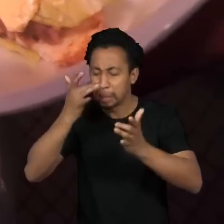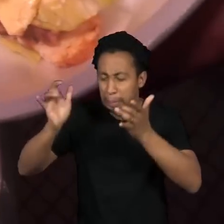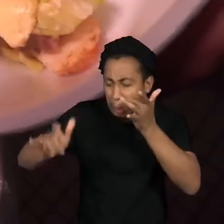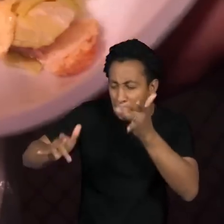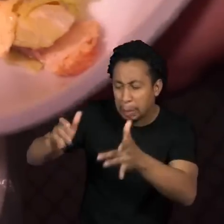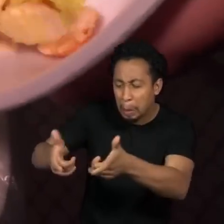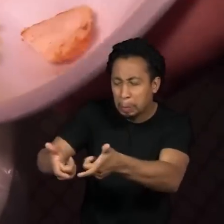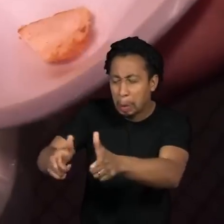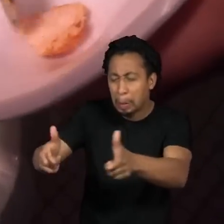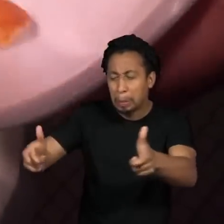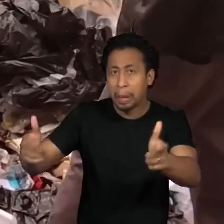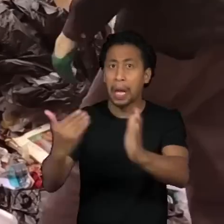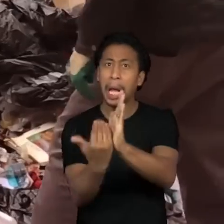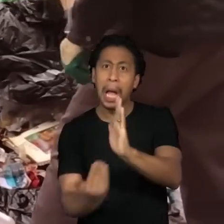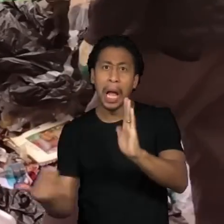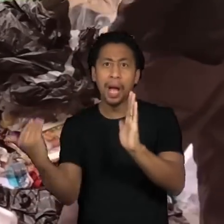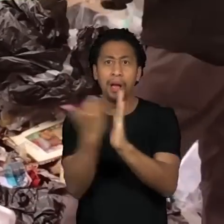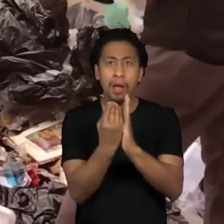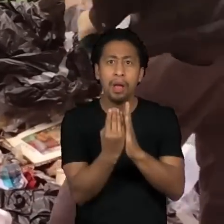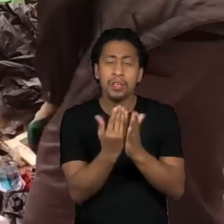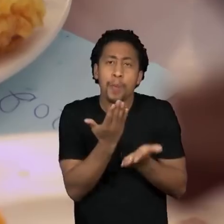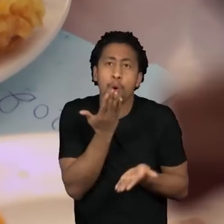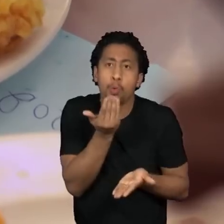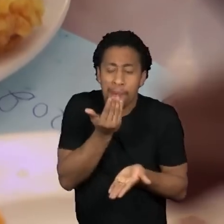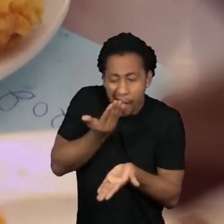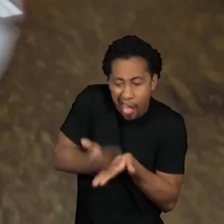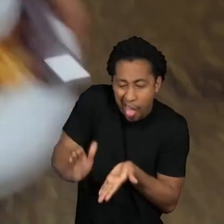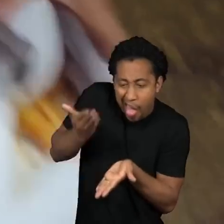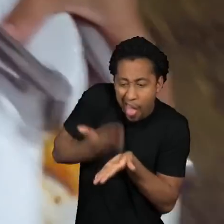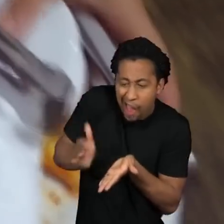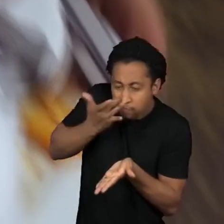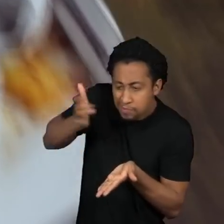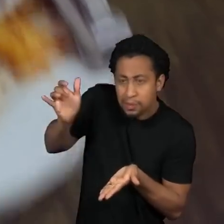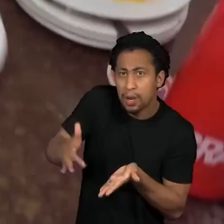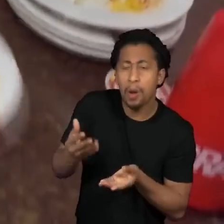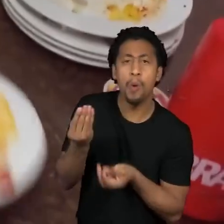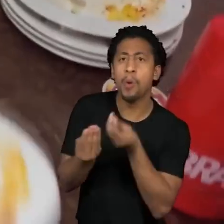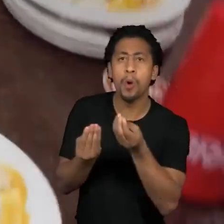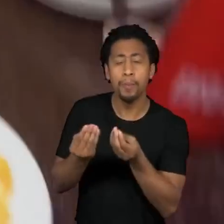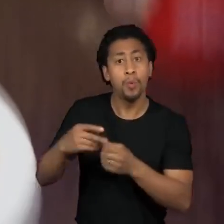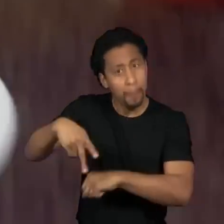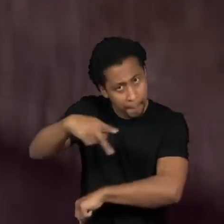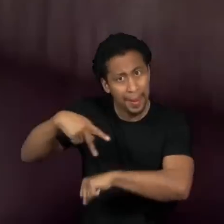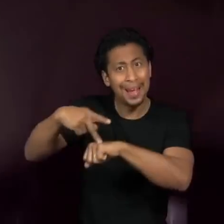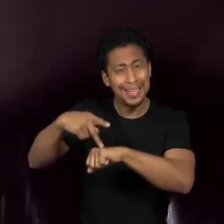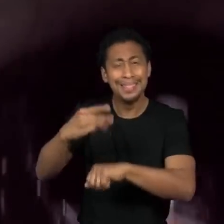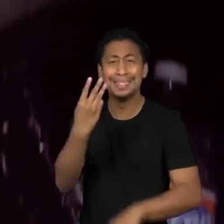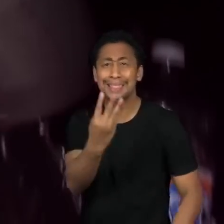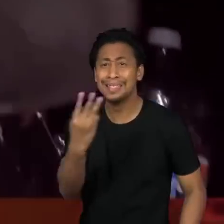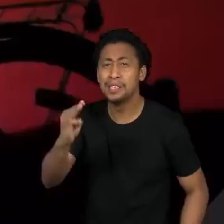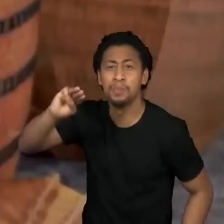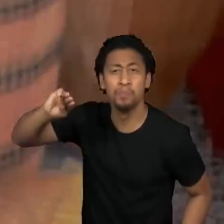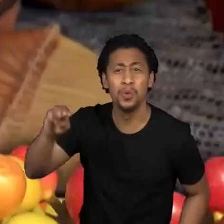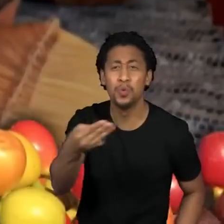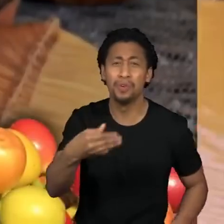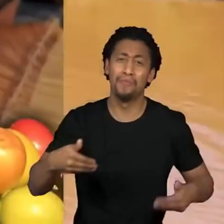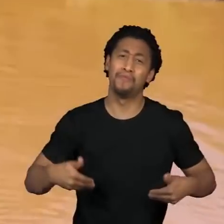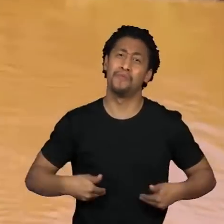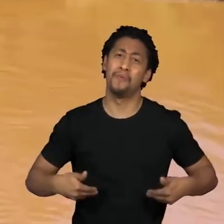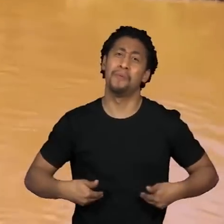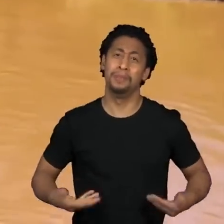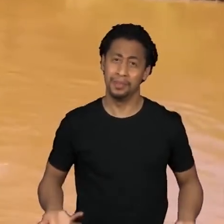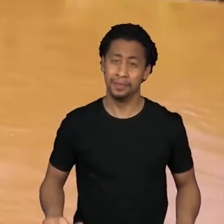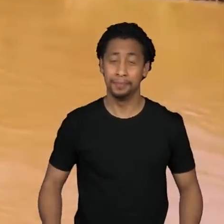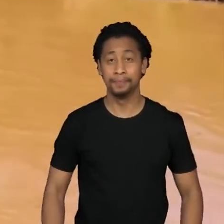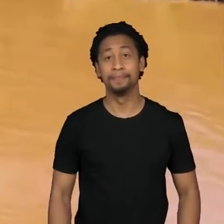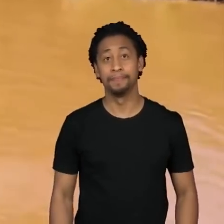pessoas a jogarem comida no lixo em um país onde 33 milhões passam fome.